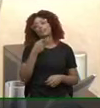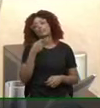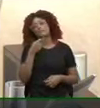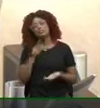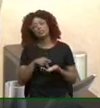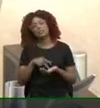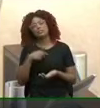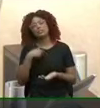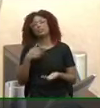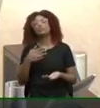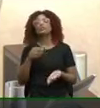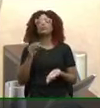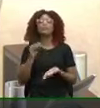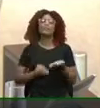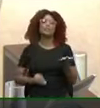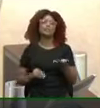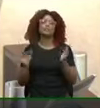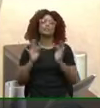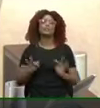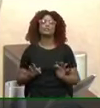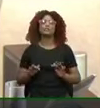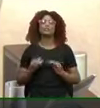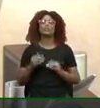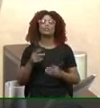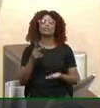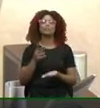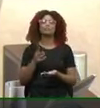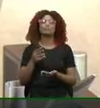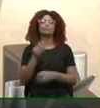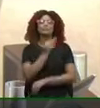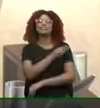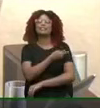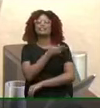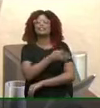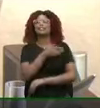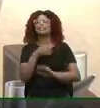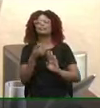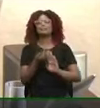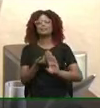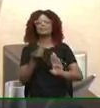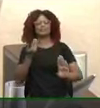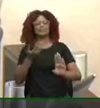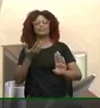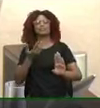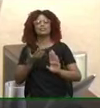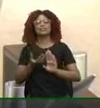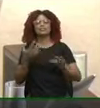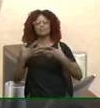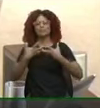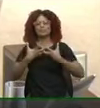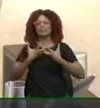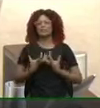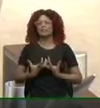né? Tentei manter essa distância do peso de se carregar tanta pressão nas